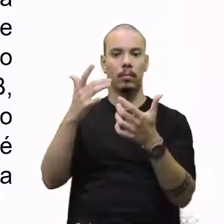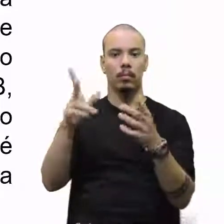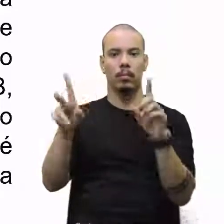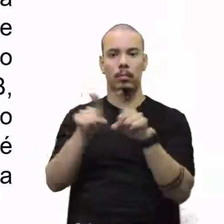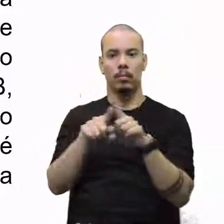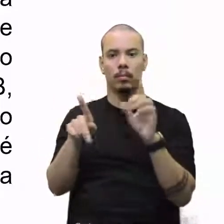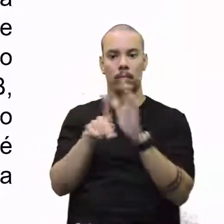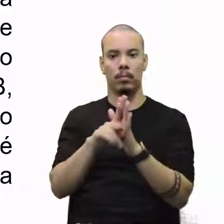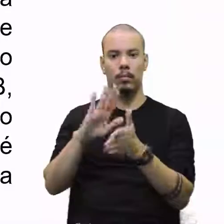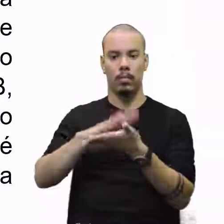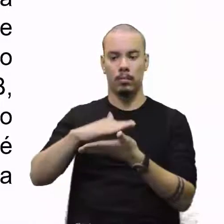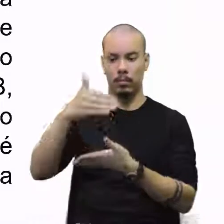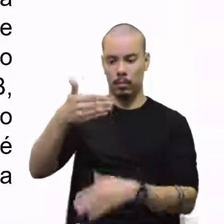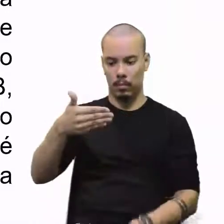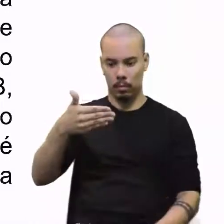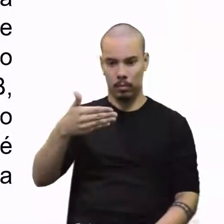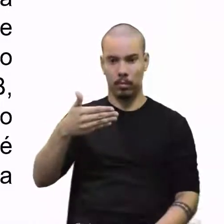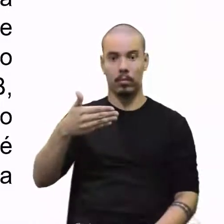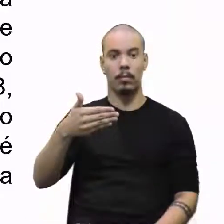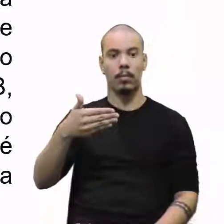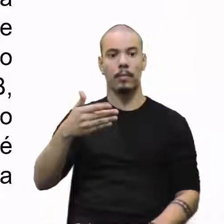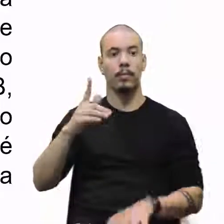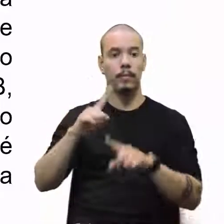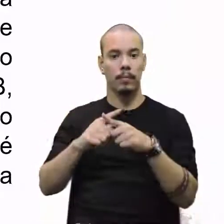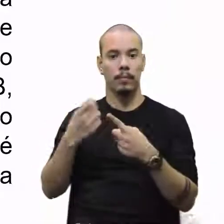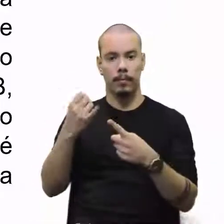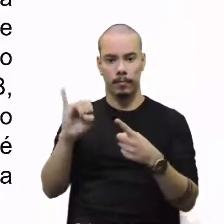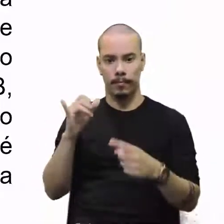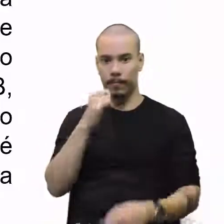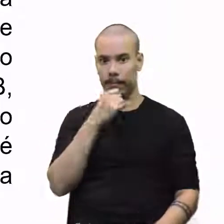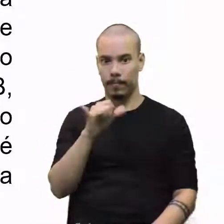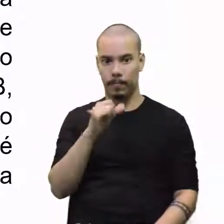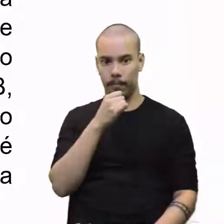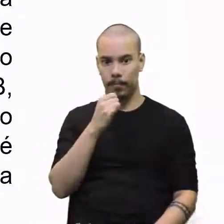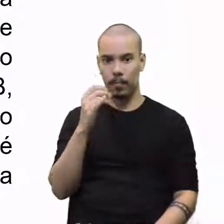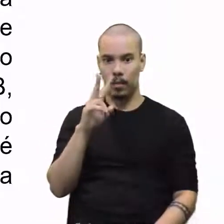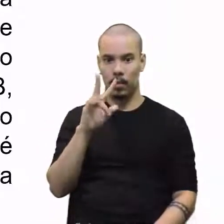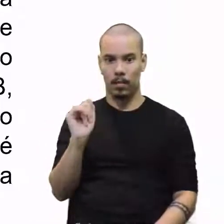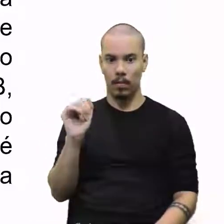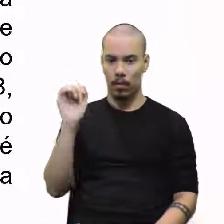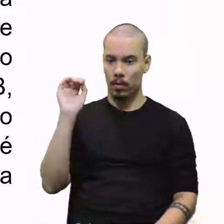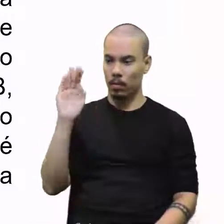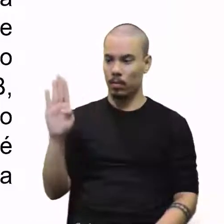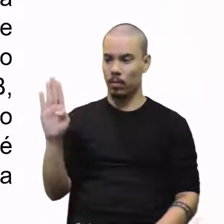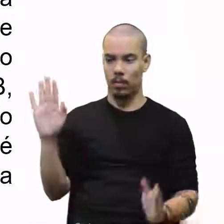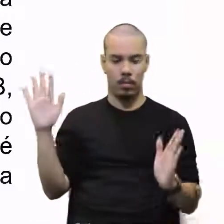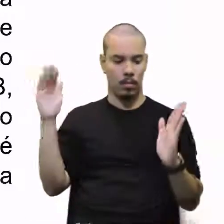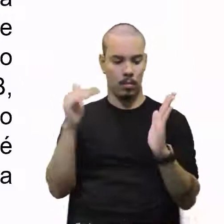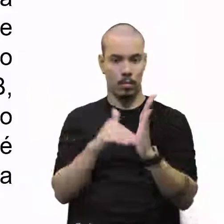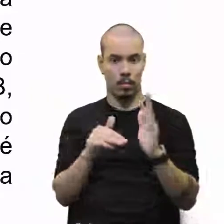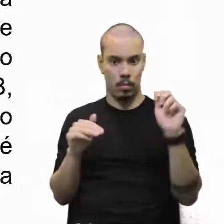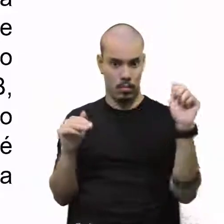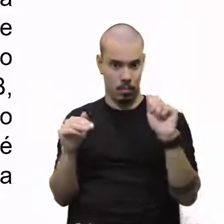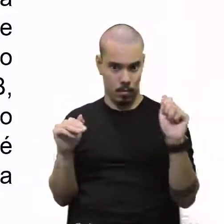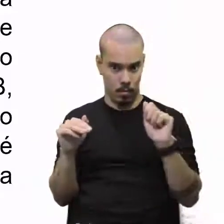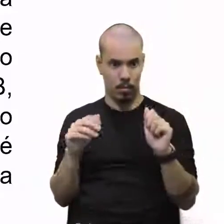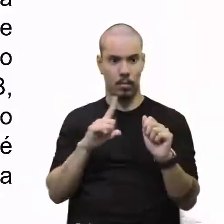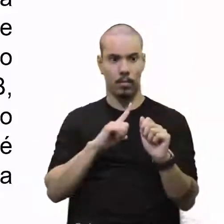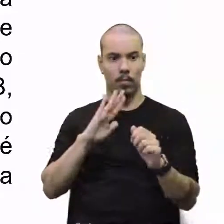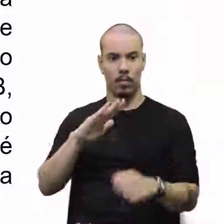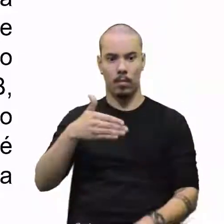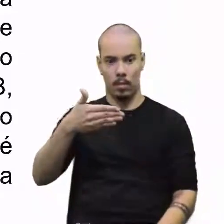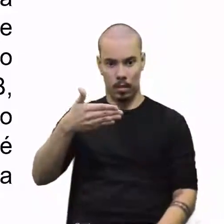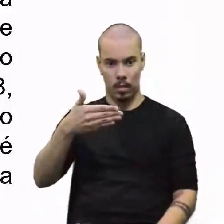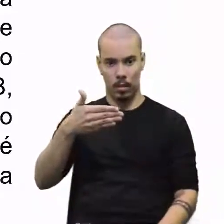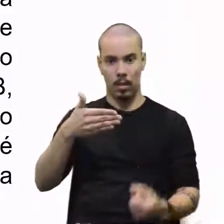pé, como no momento que está armada. Quando a corrente elétrica flui de B para A, o mecanismo é armado, e quando a